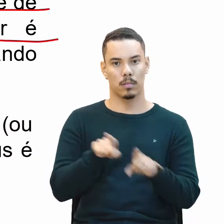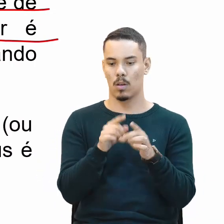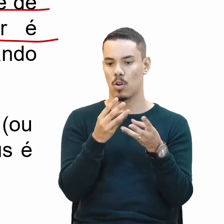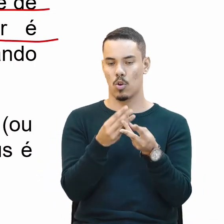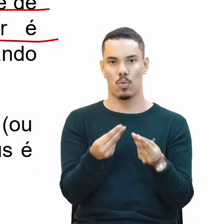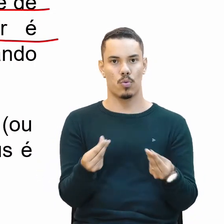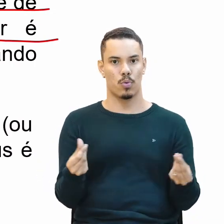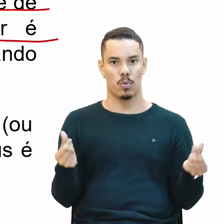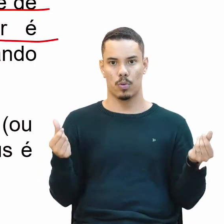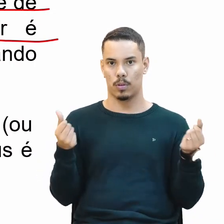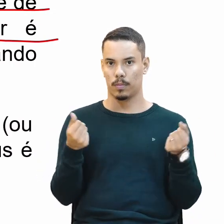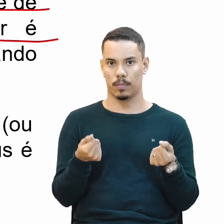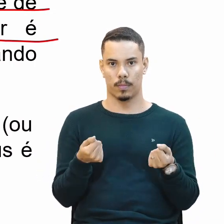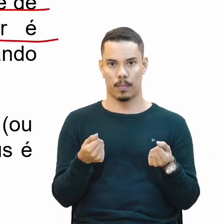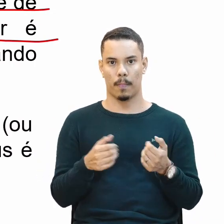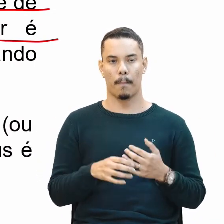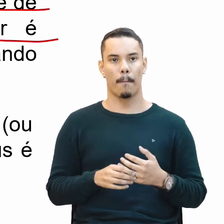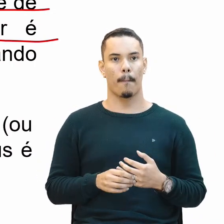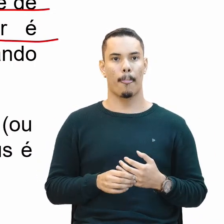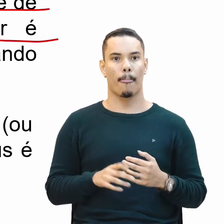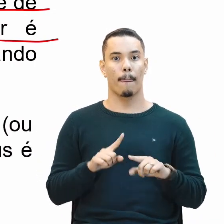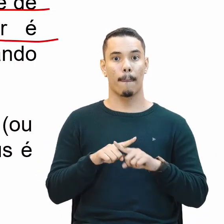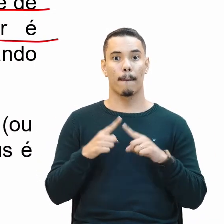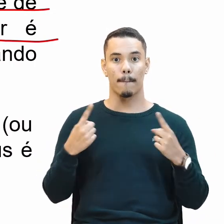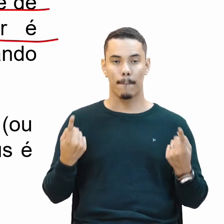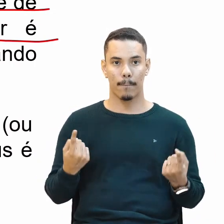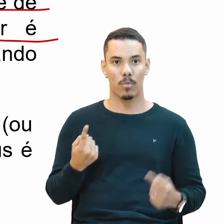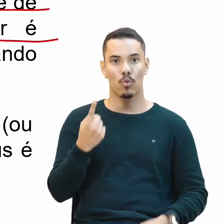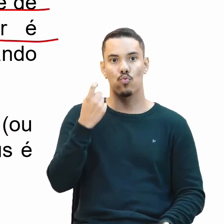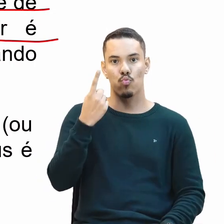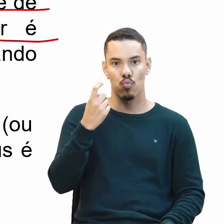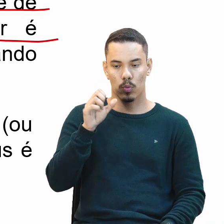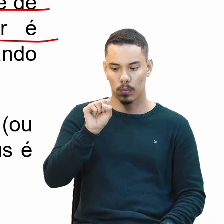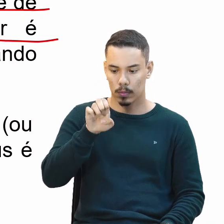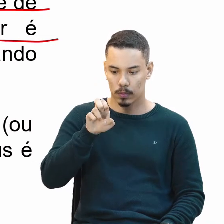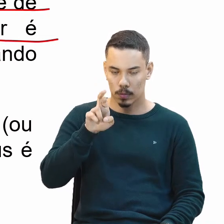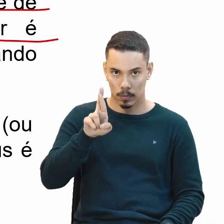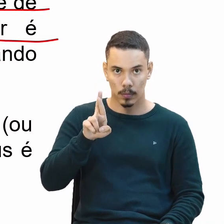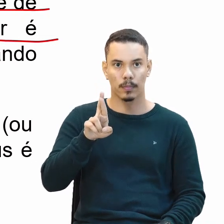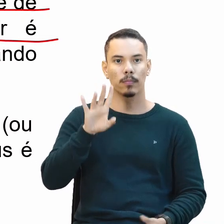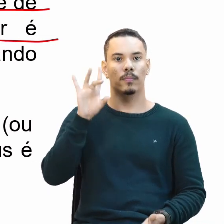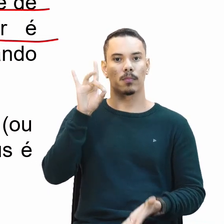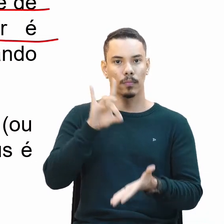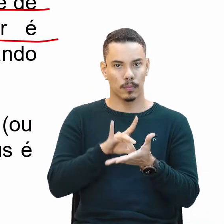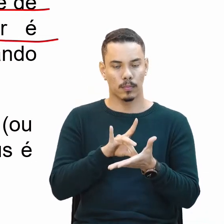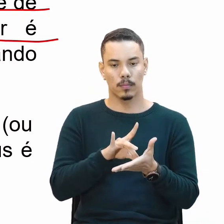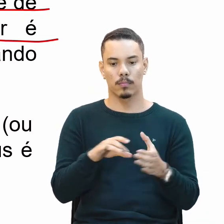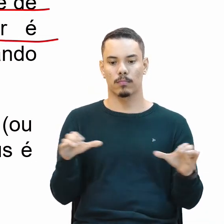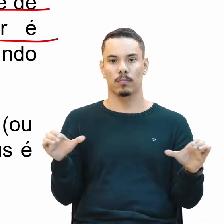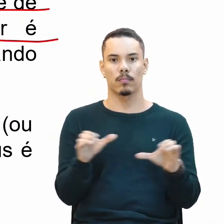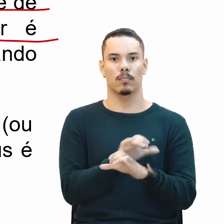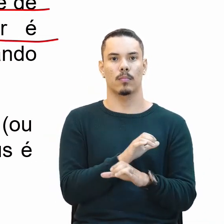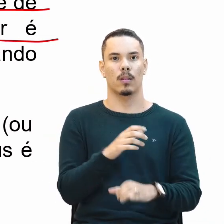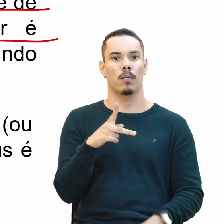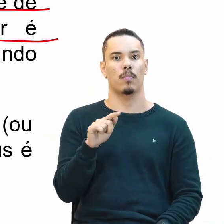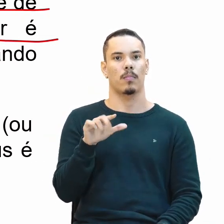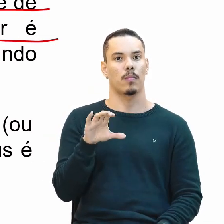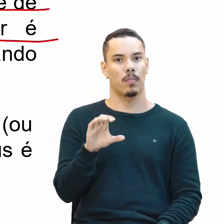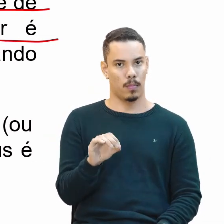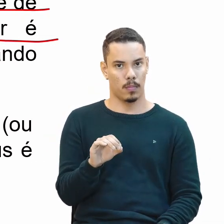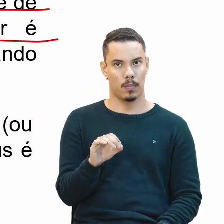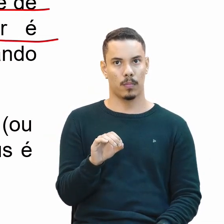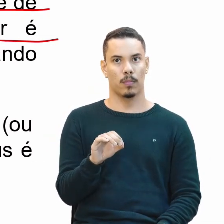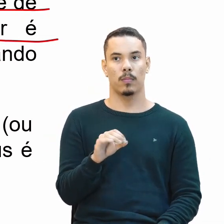desaparece. No entanto, o único ser realmente pleno, no qual o ser